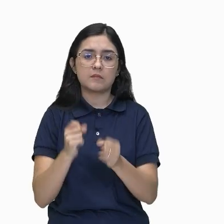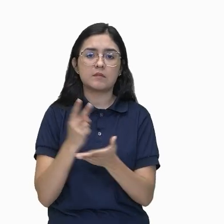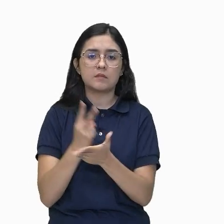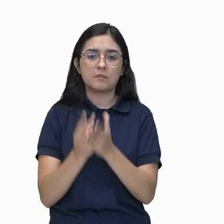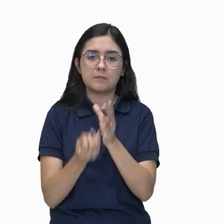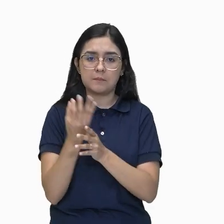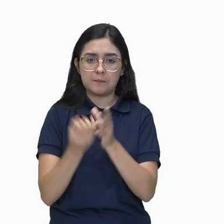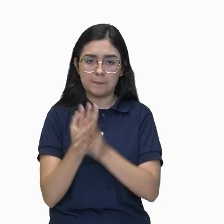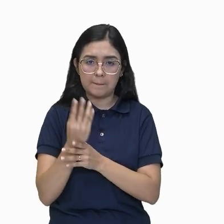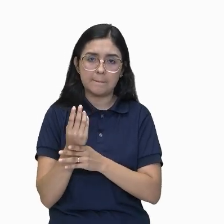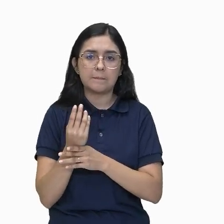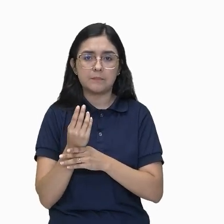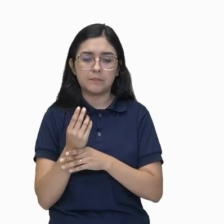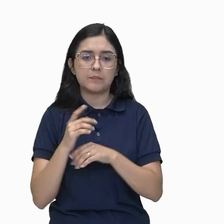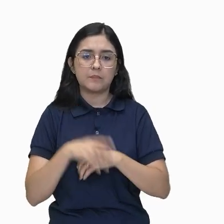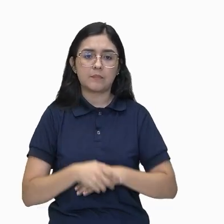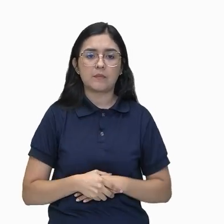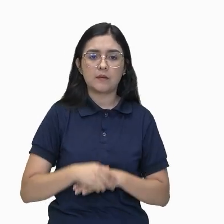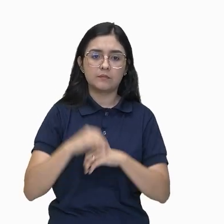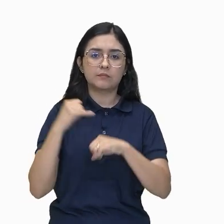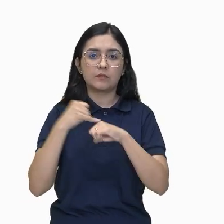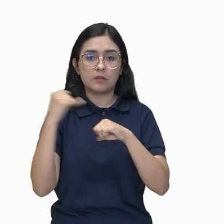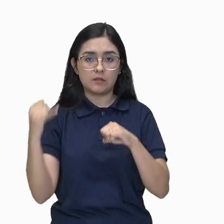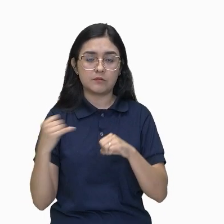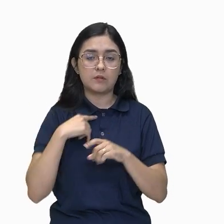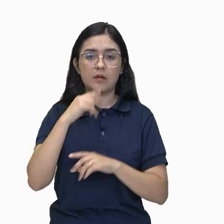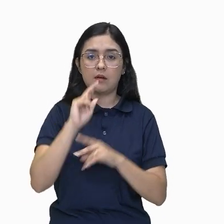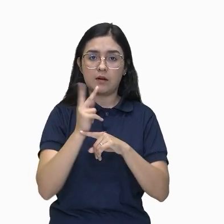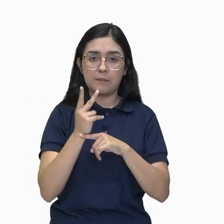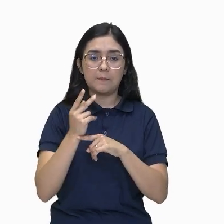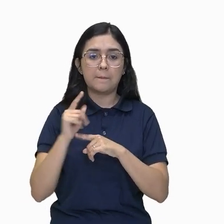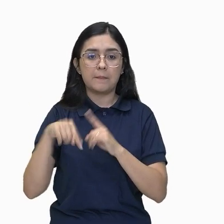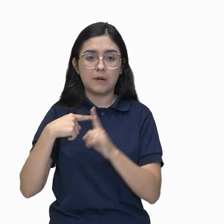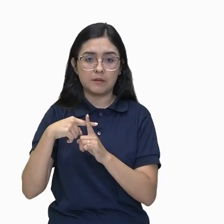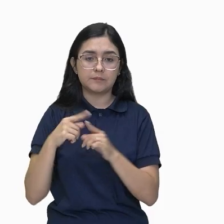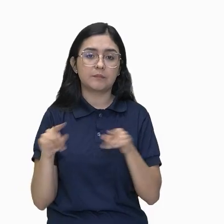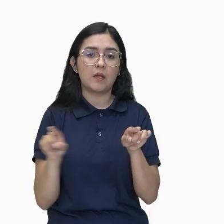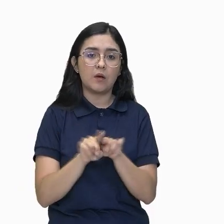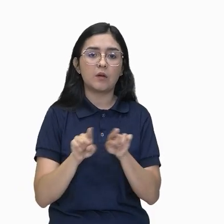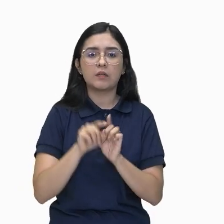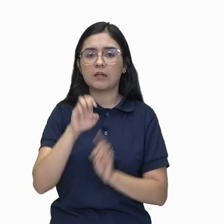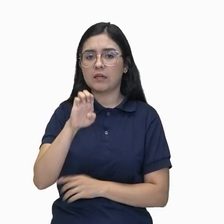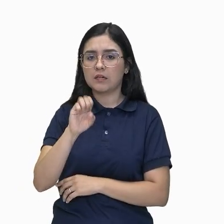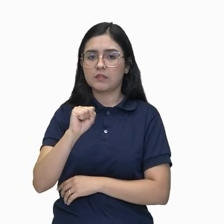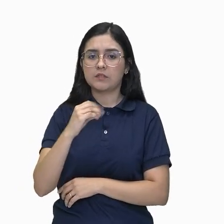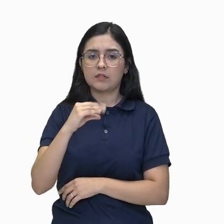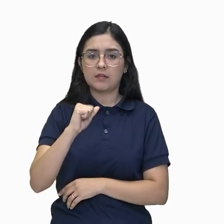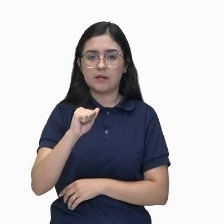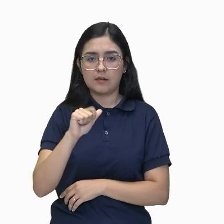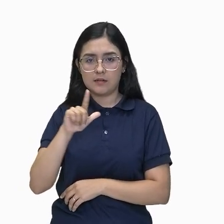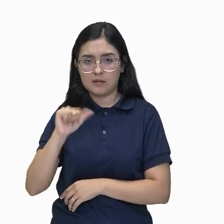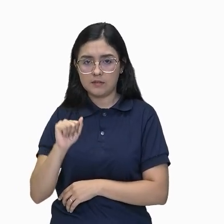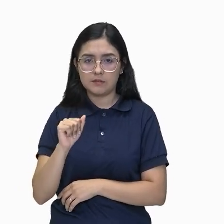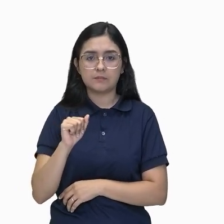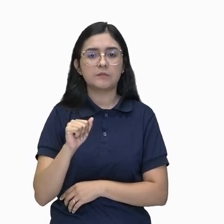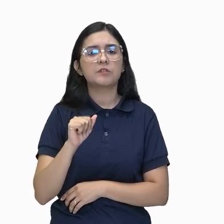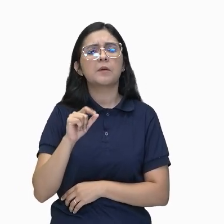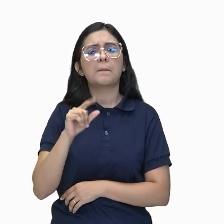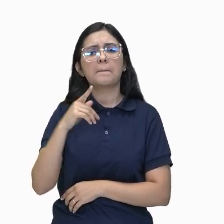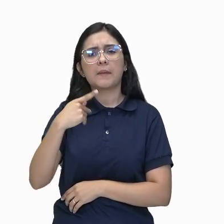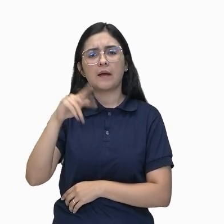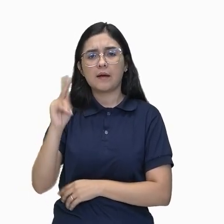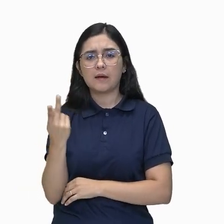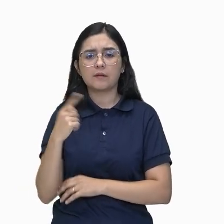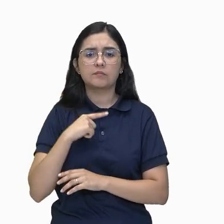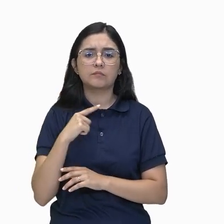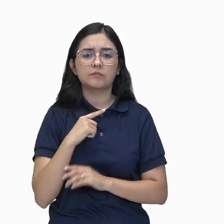cátion H+. Aí nós temos a escala de pH. A escala de pH é uma medida. Então, essa